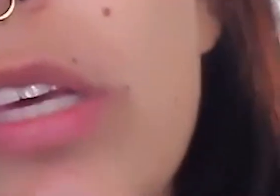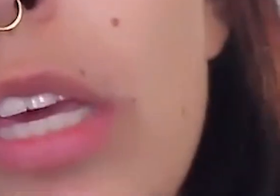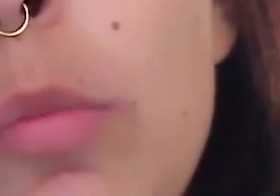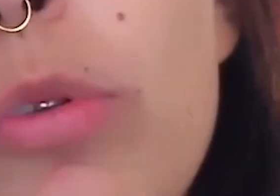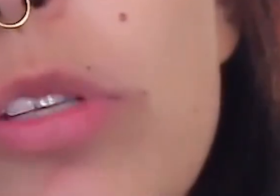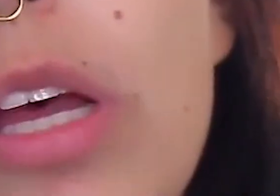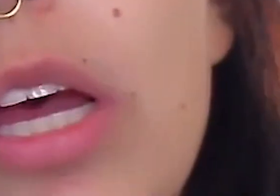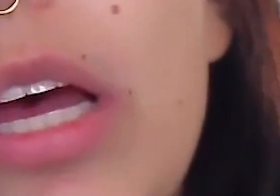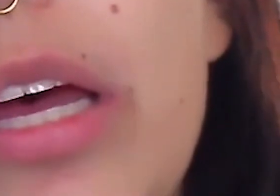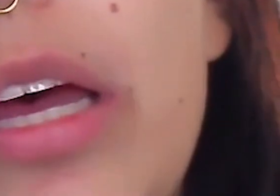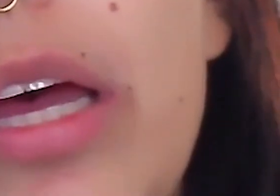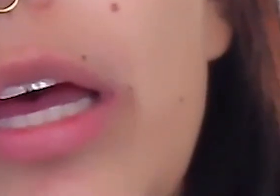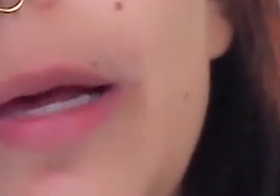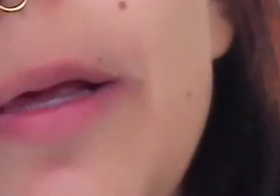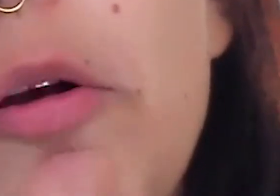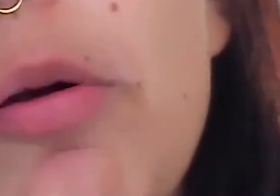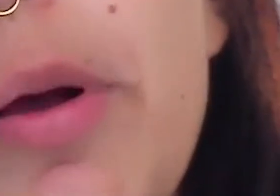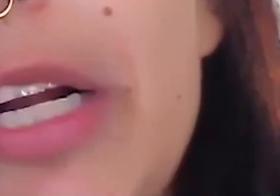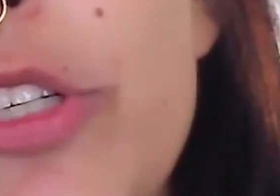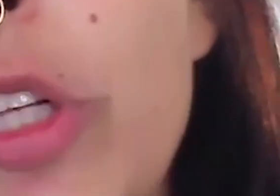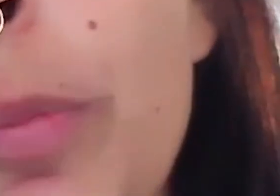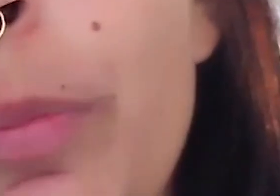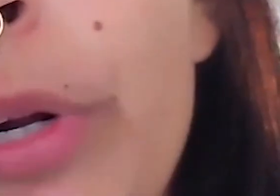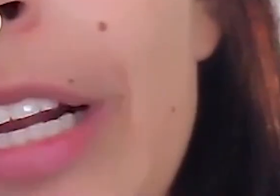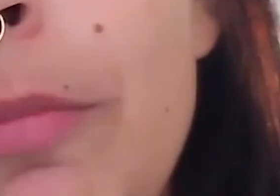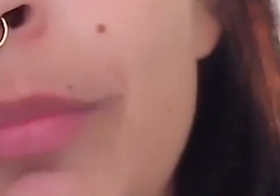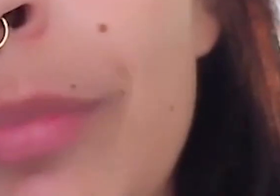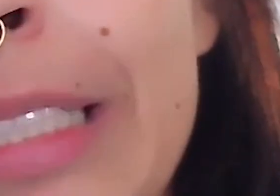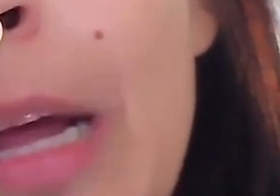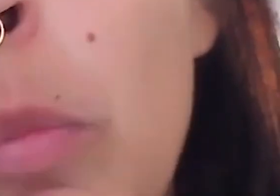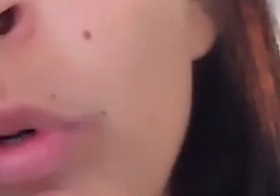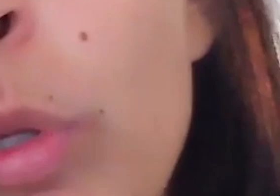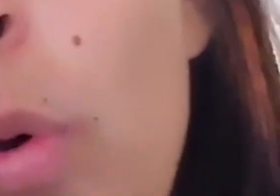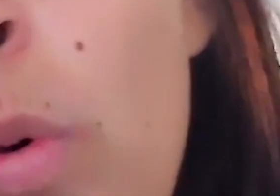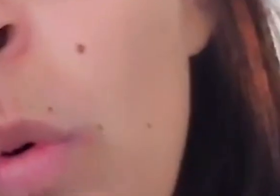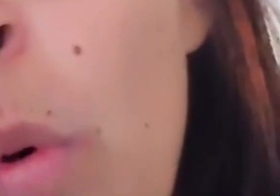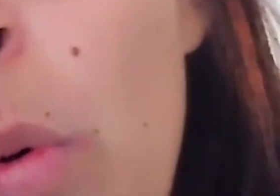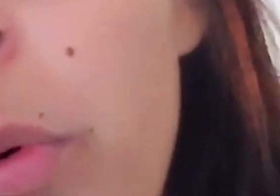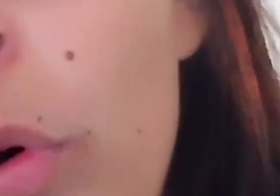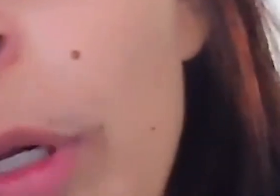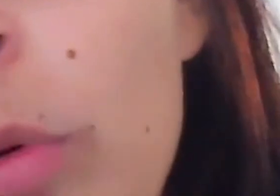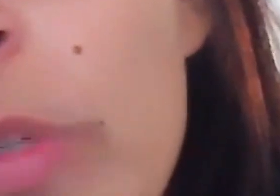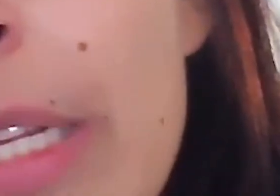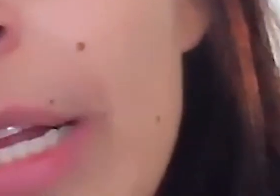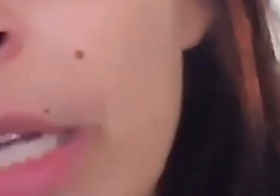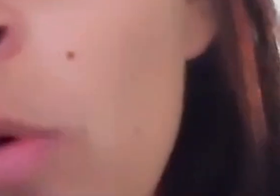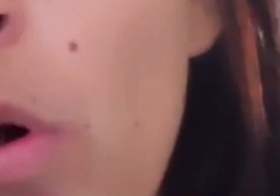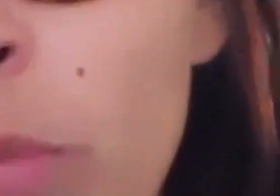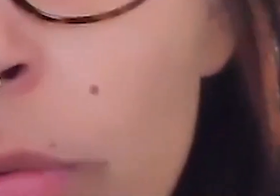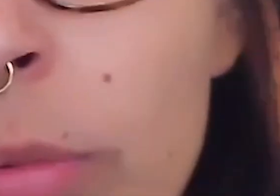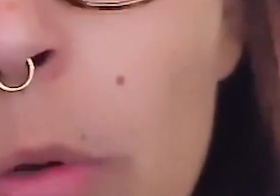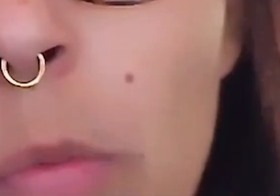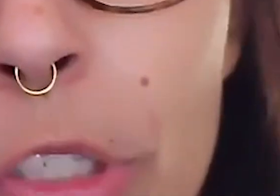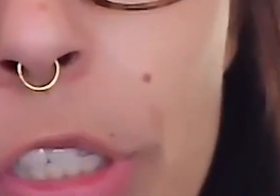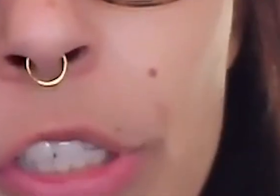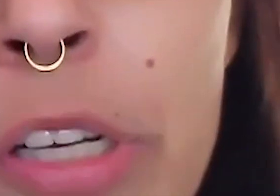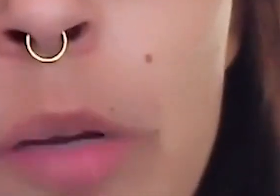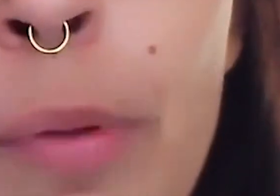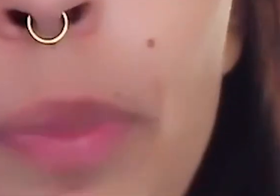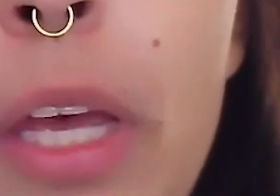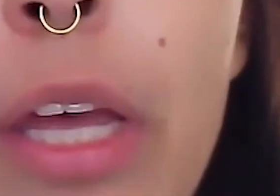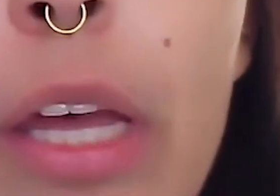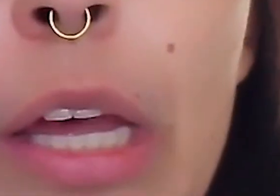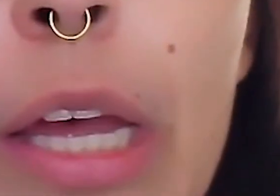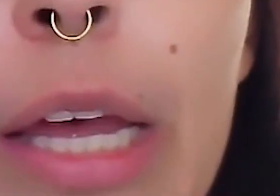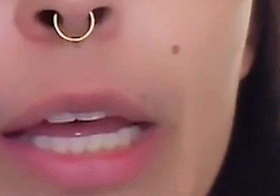nós conseguimos eh eu acredito que por ele tratar muito com o público o cidadão comum como a gente